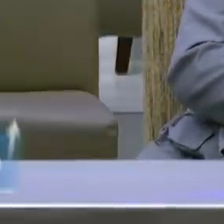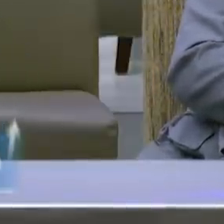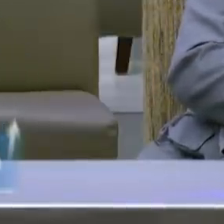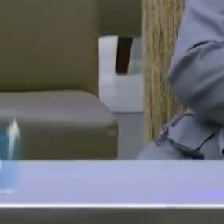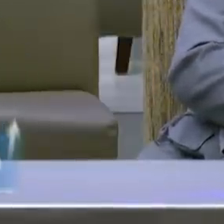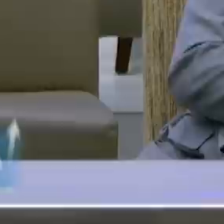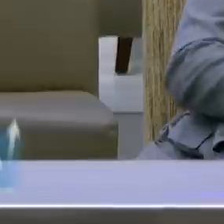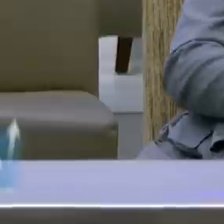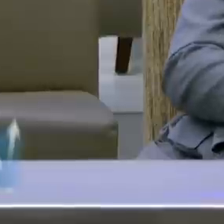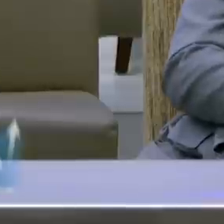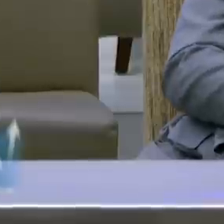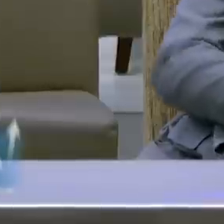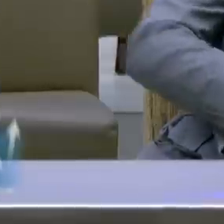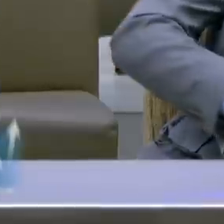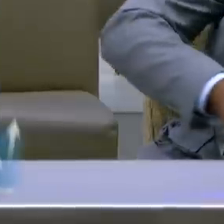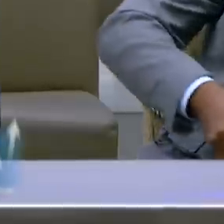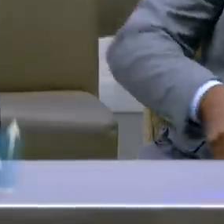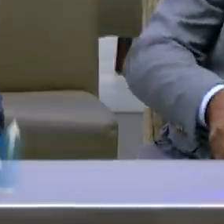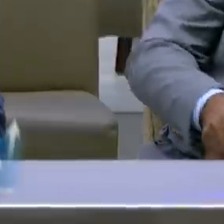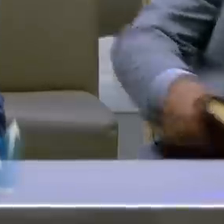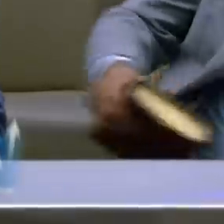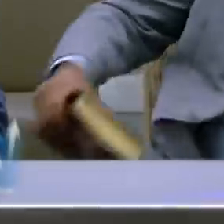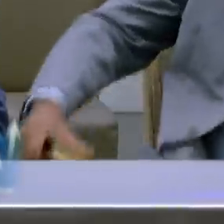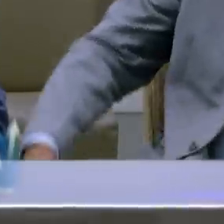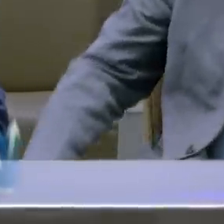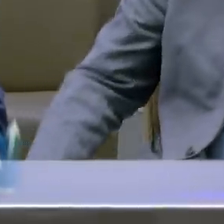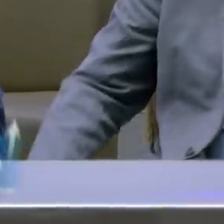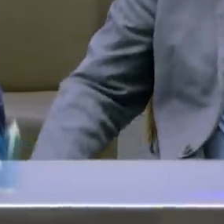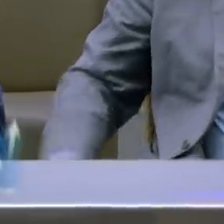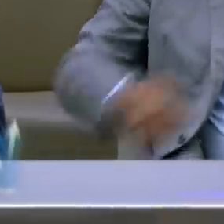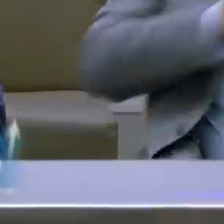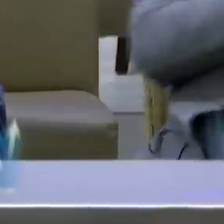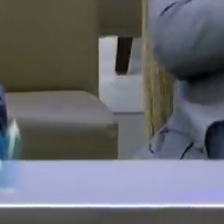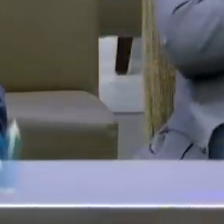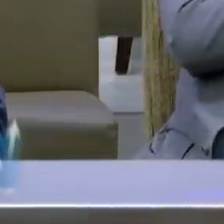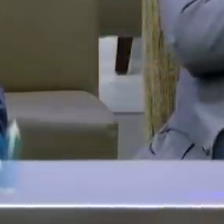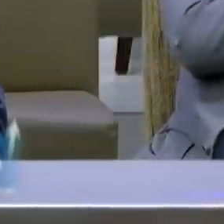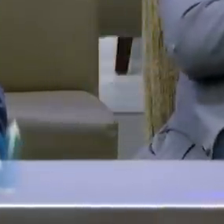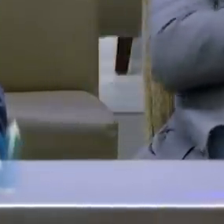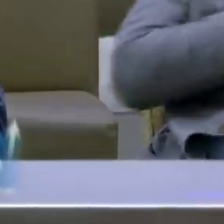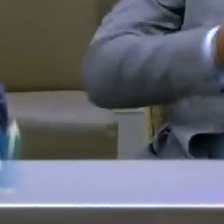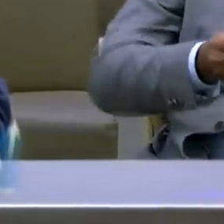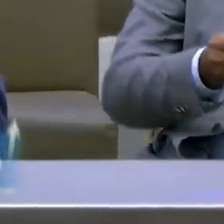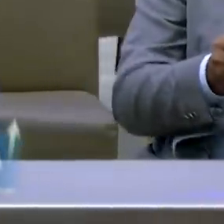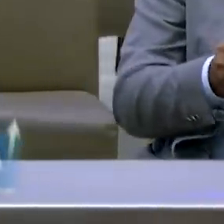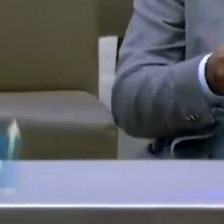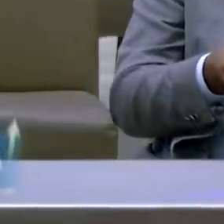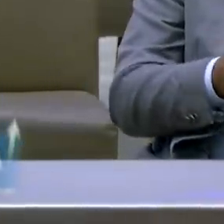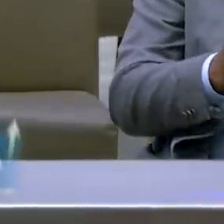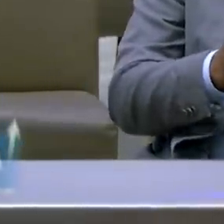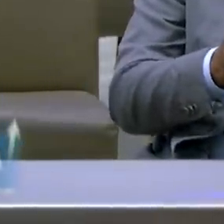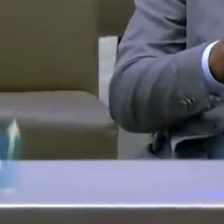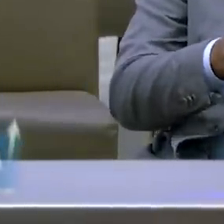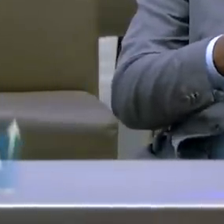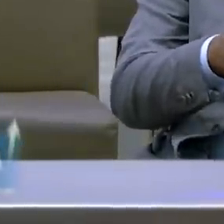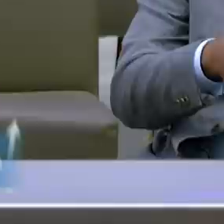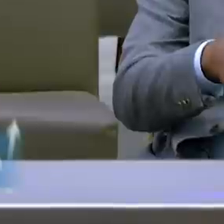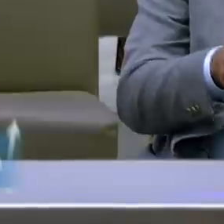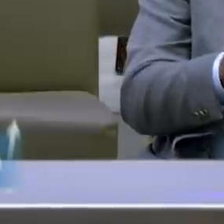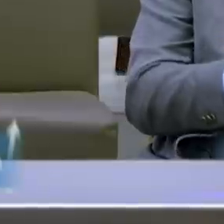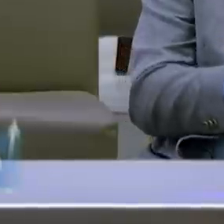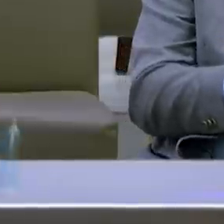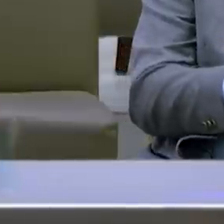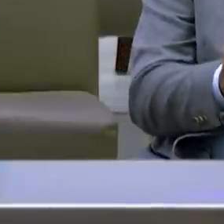o que recebi da parte de Deus através dos cânticos entoados pelos jovens. Quero agradecer também ao pastor por ter